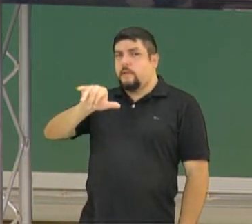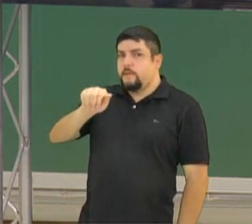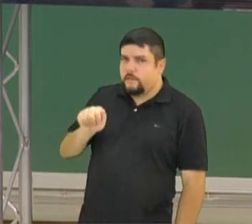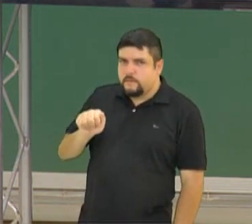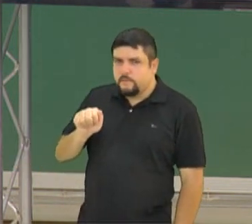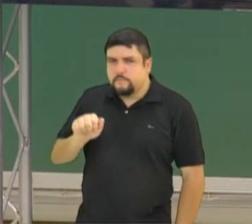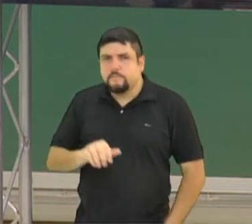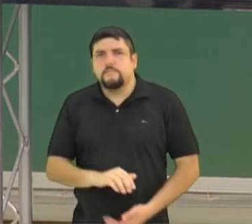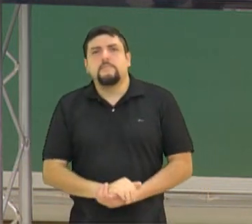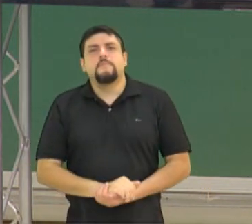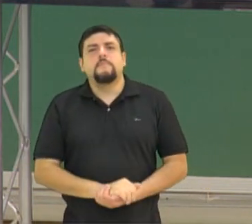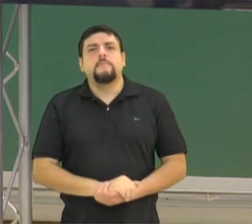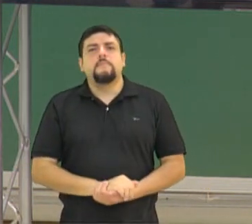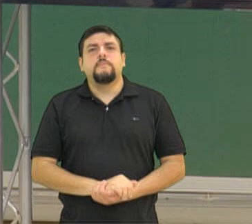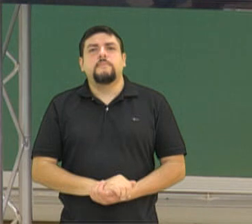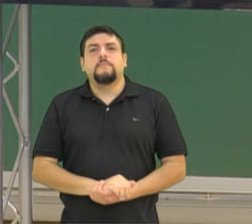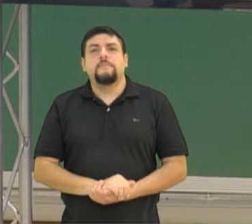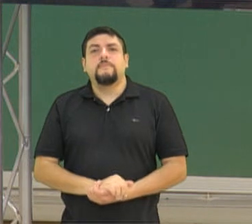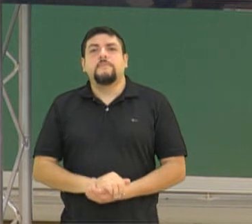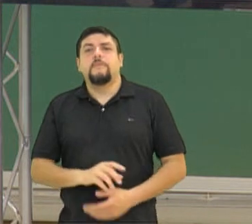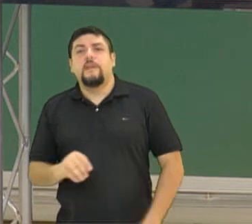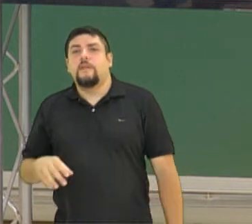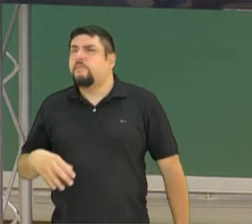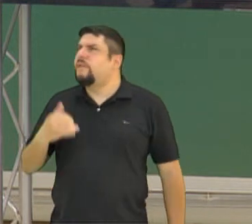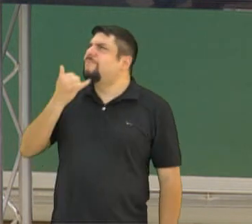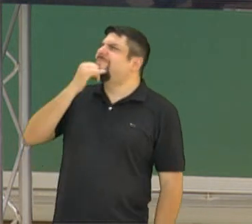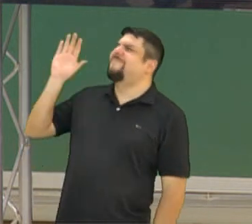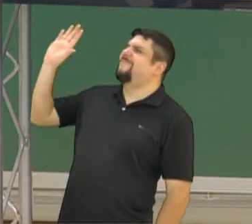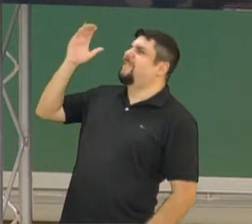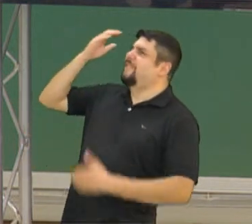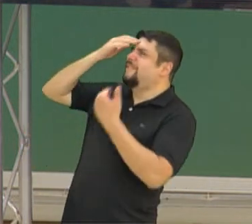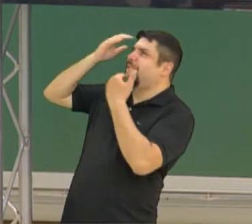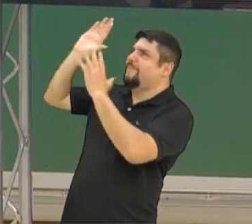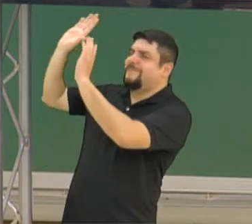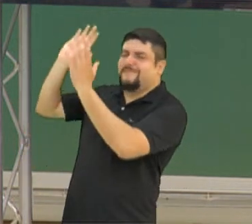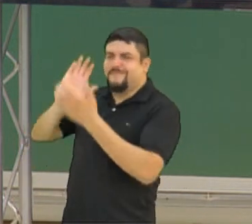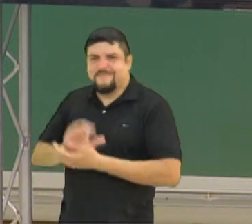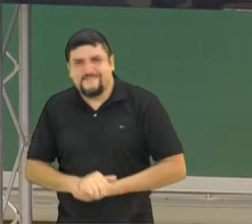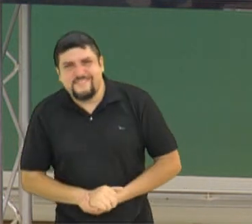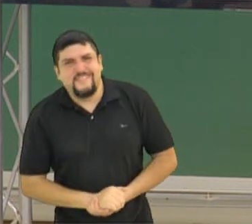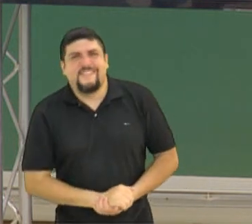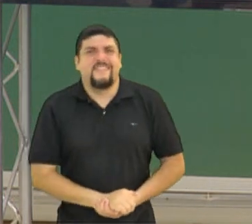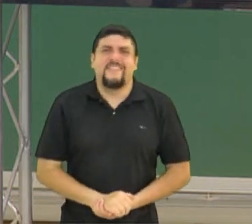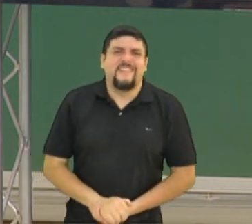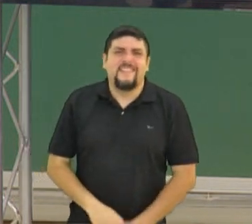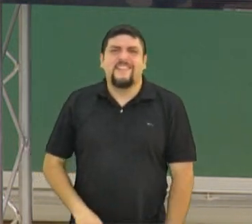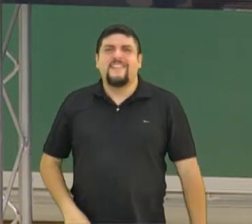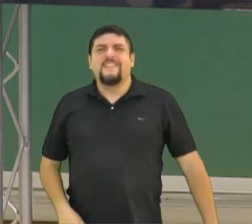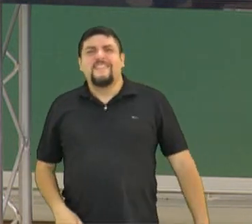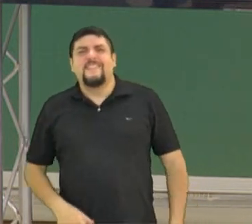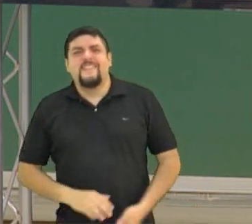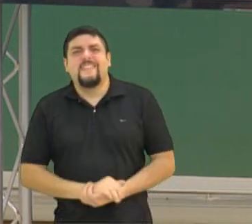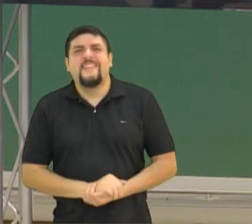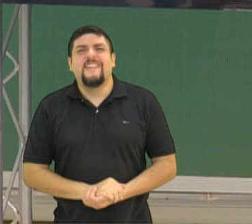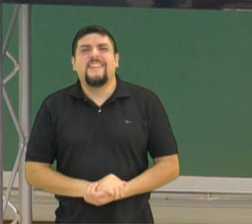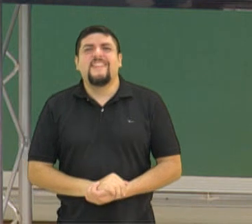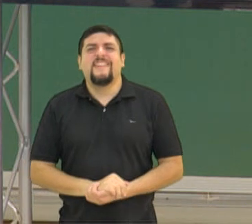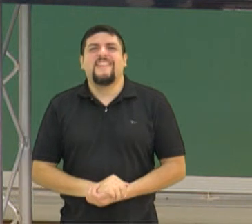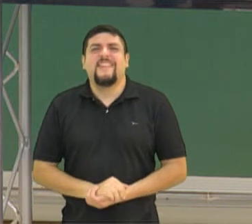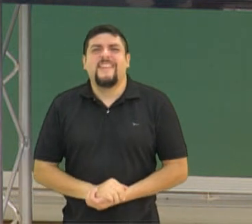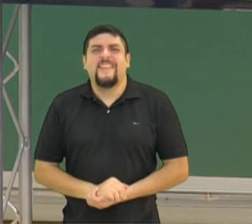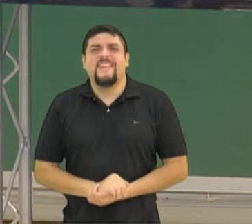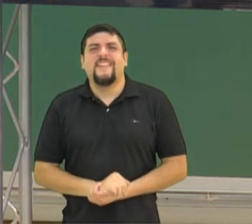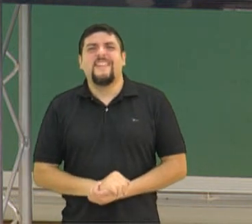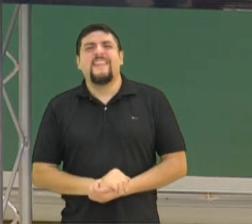Isomeria. Vamos, Paulo, vamos, não quer dançar hoje não, Paulo? Hoje dispensa. Vamos